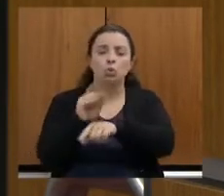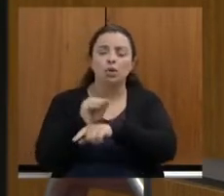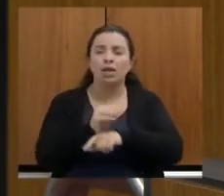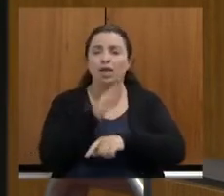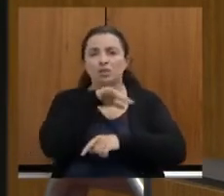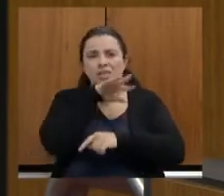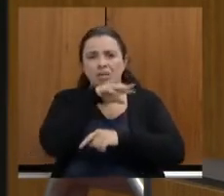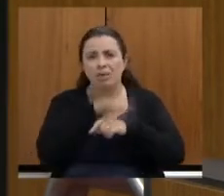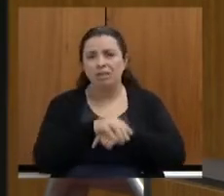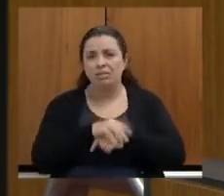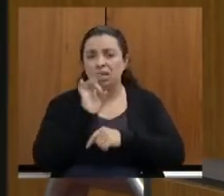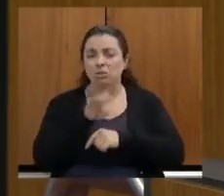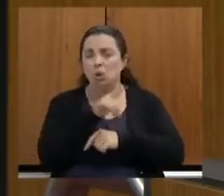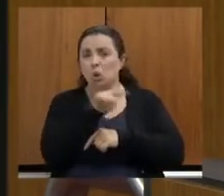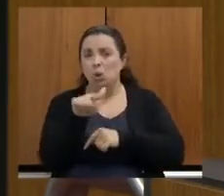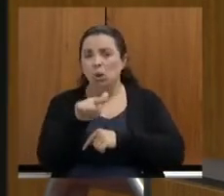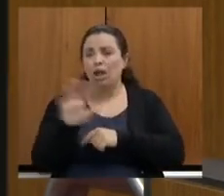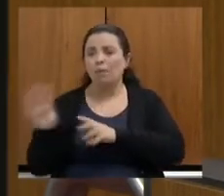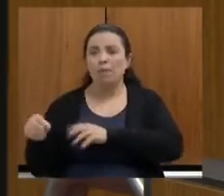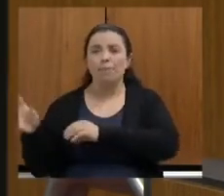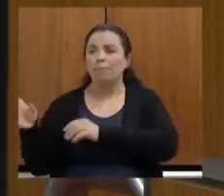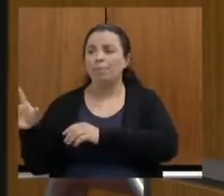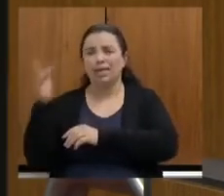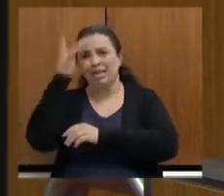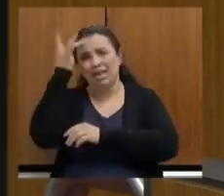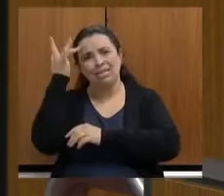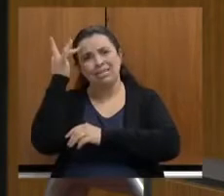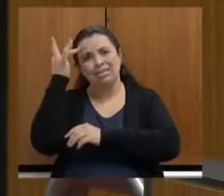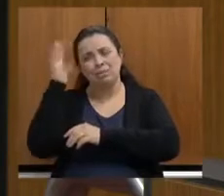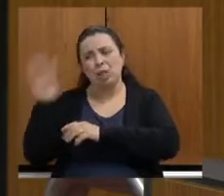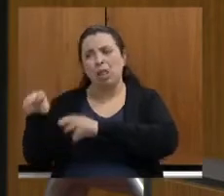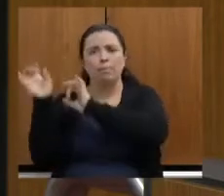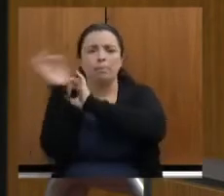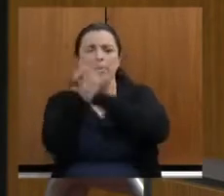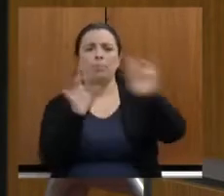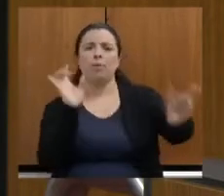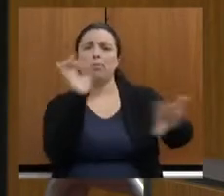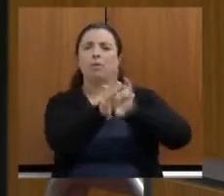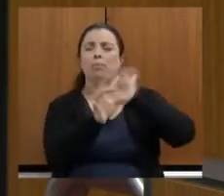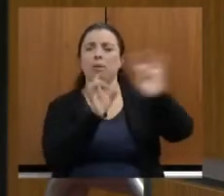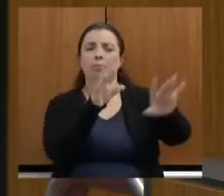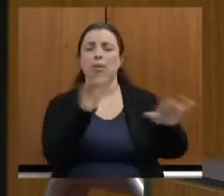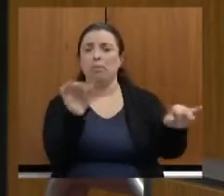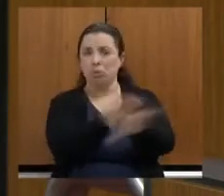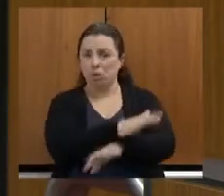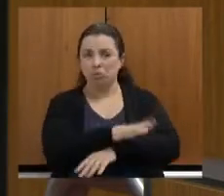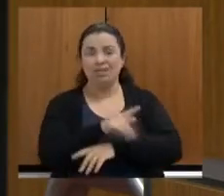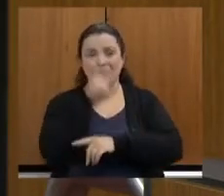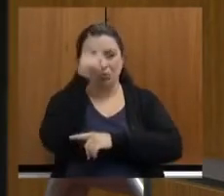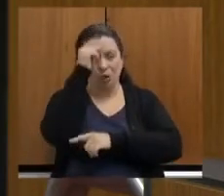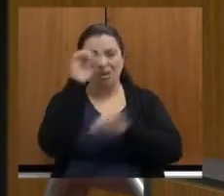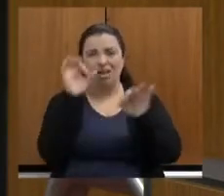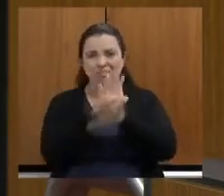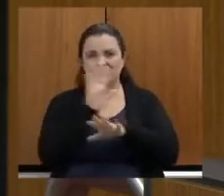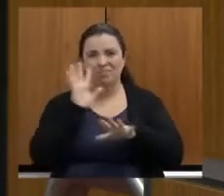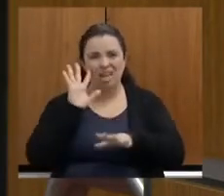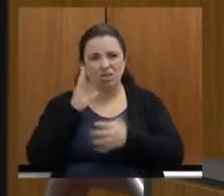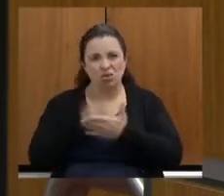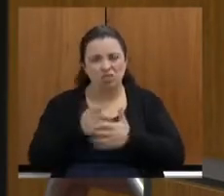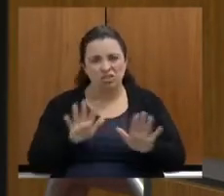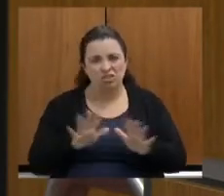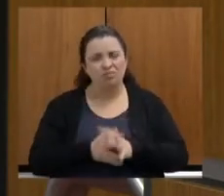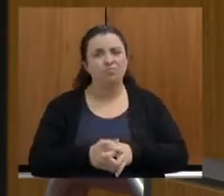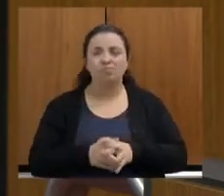lá E é isso que é isso eu fiz atingidos querem eu não ninguém pergunta para gente que a gente quer